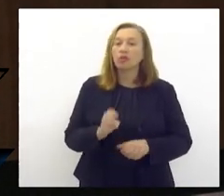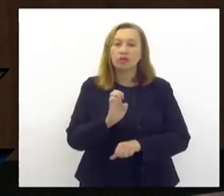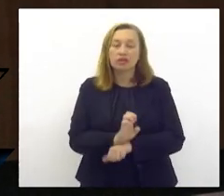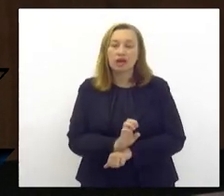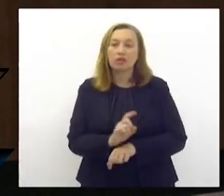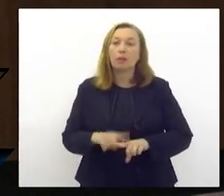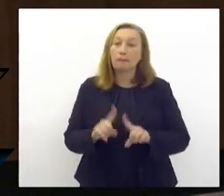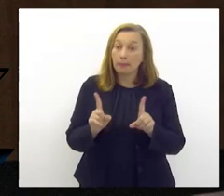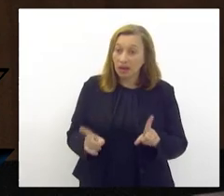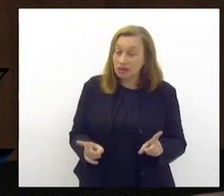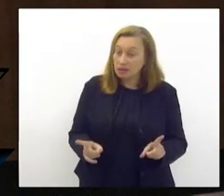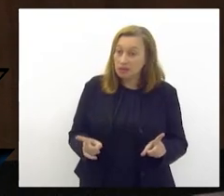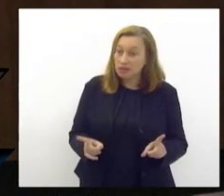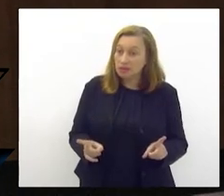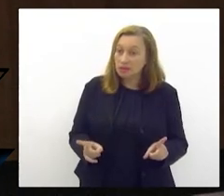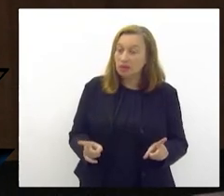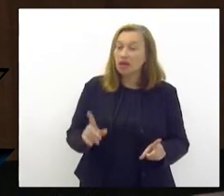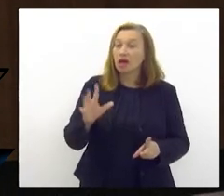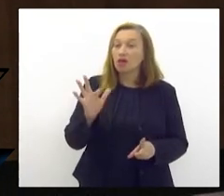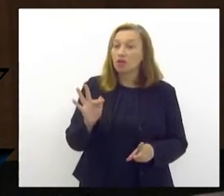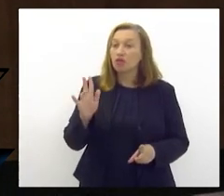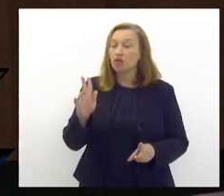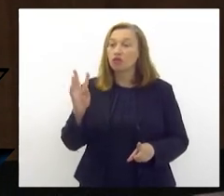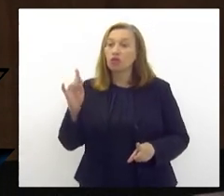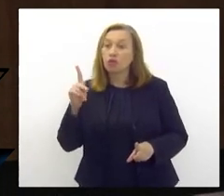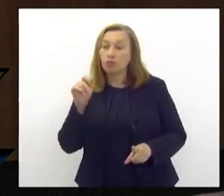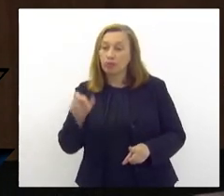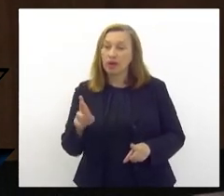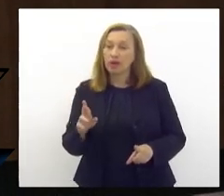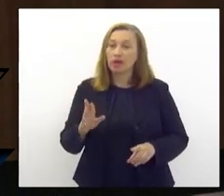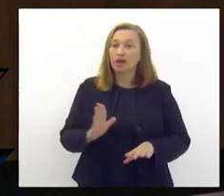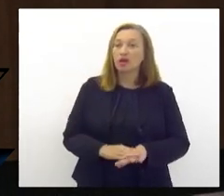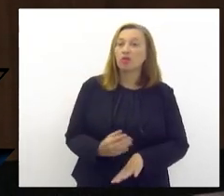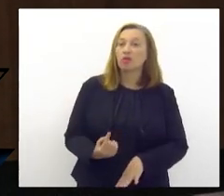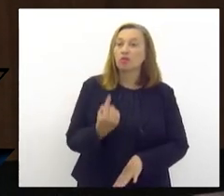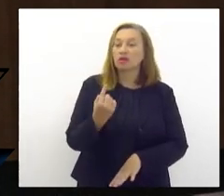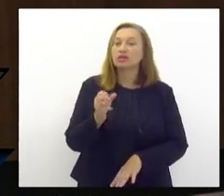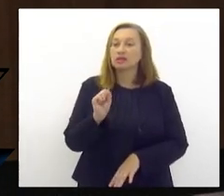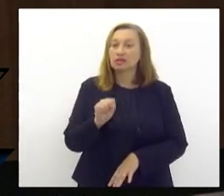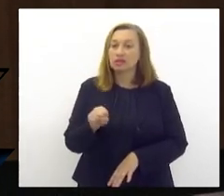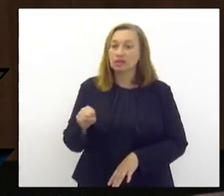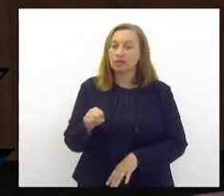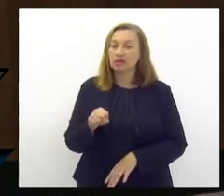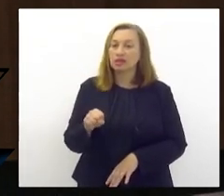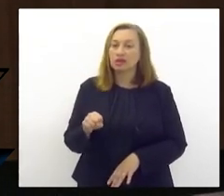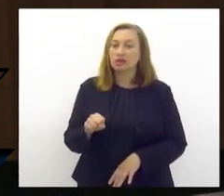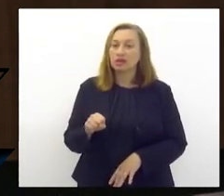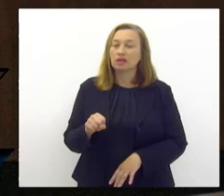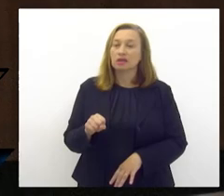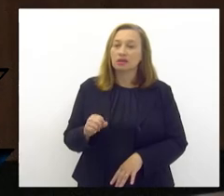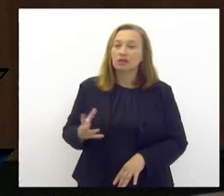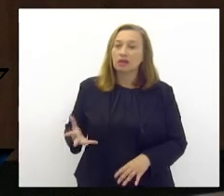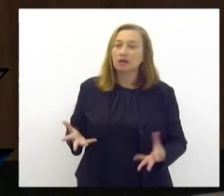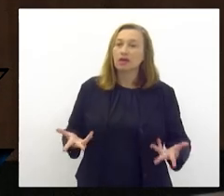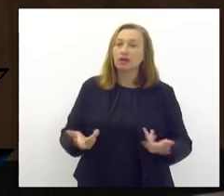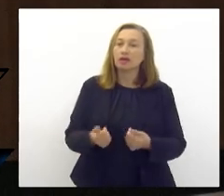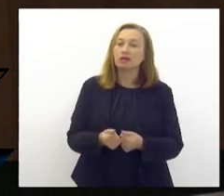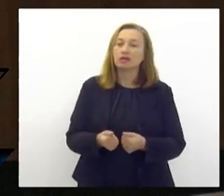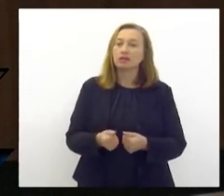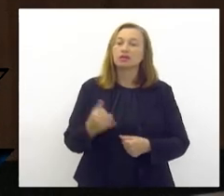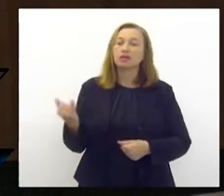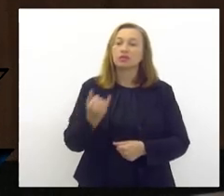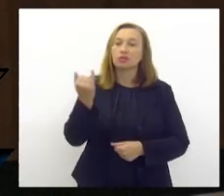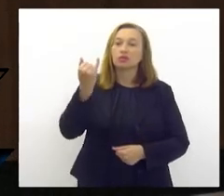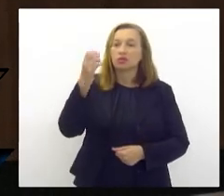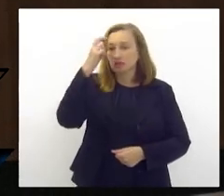não é? Mas a FLUP é uma das possíveis sínteses da magnitude e relevância